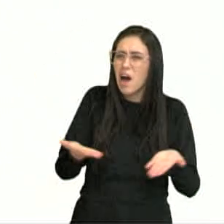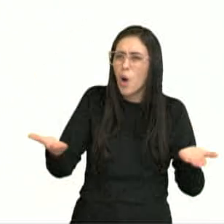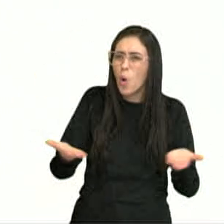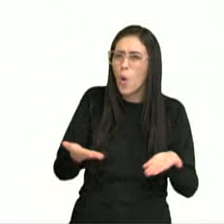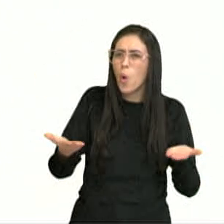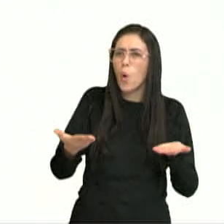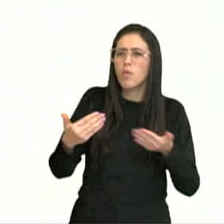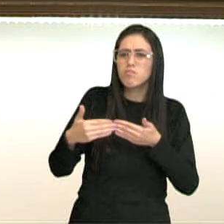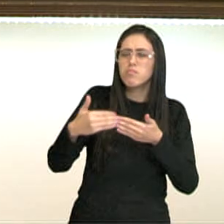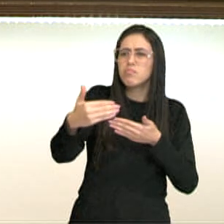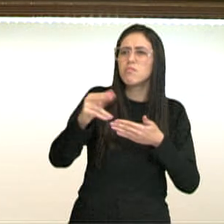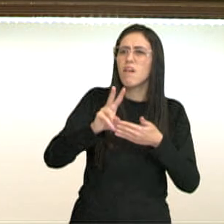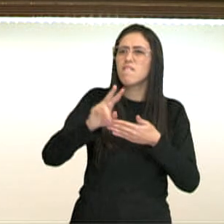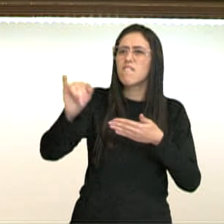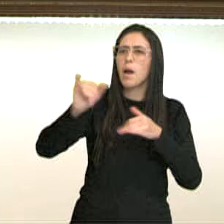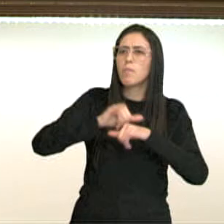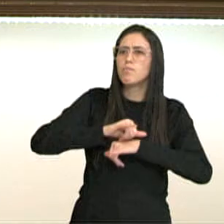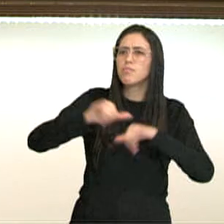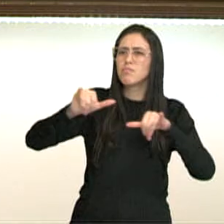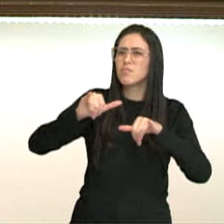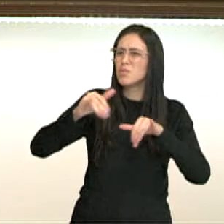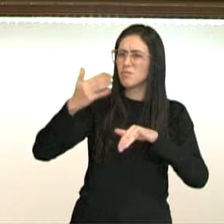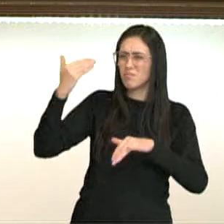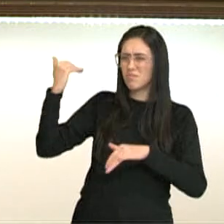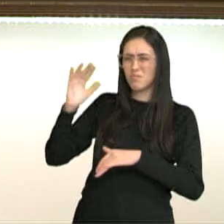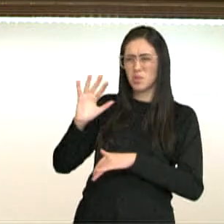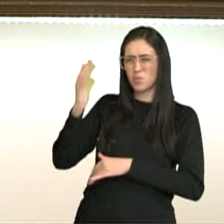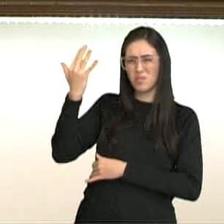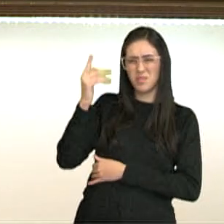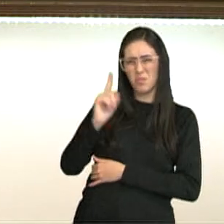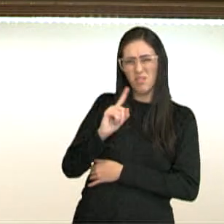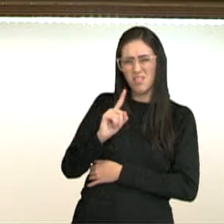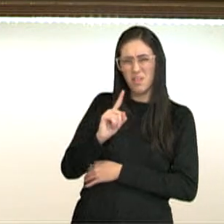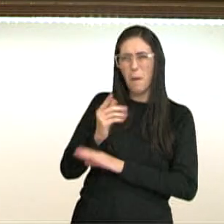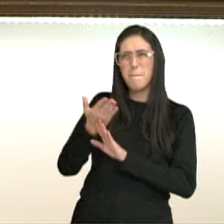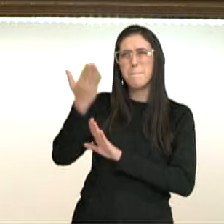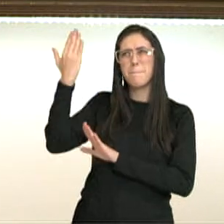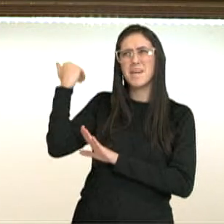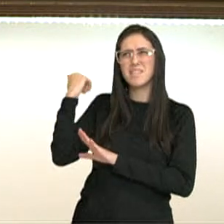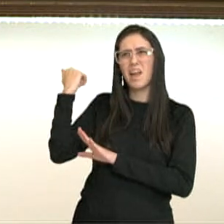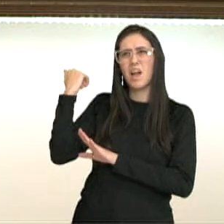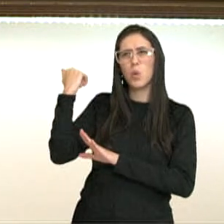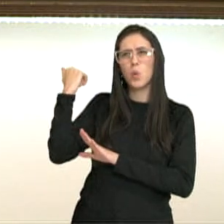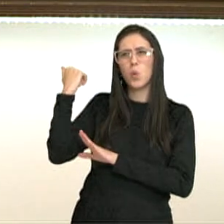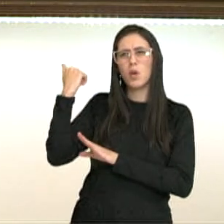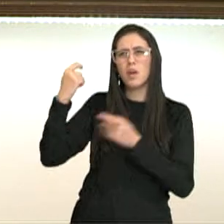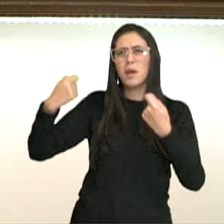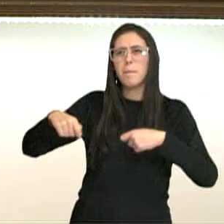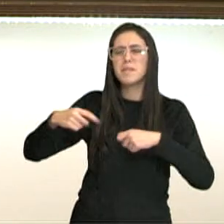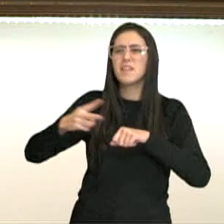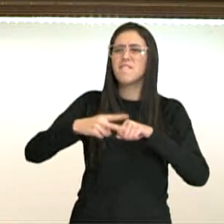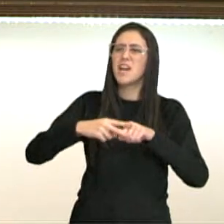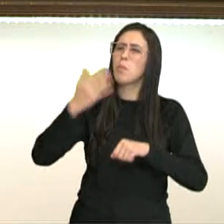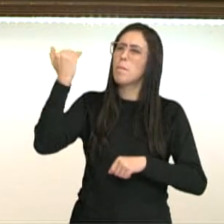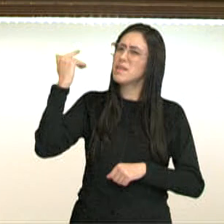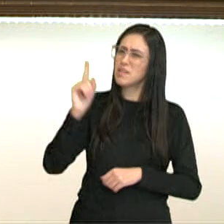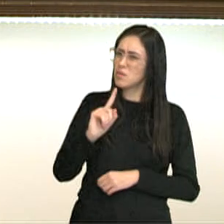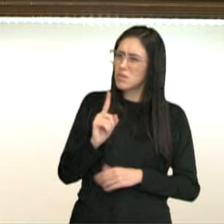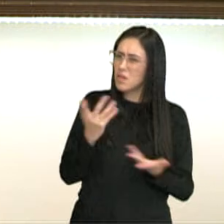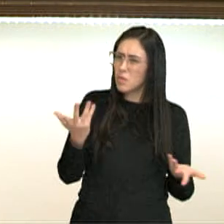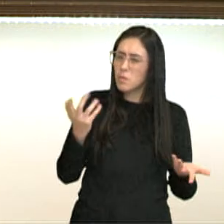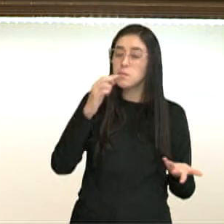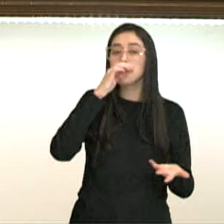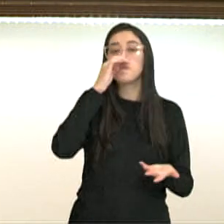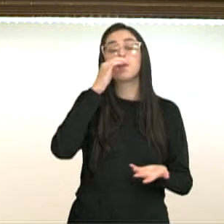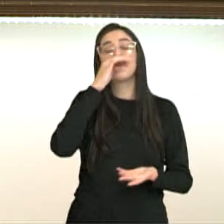ser noticiado, não é porque já aconteceu, ele já não está lá no passado, não deveria ter os verbos no passado?